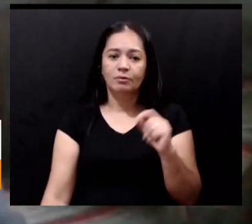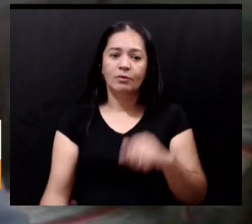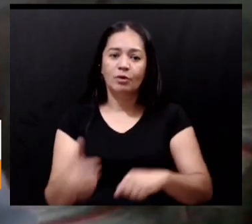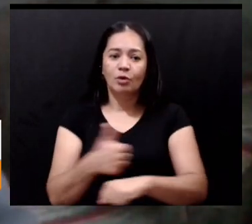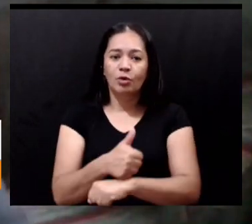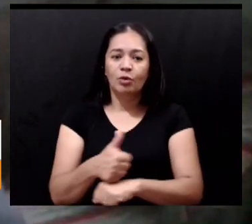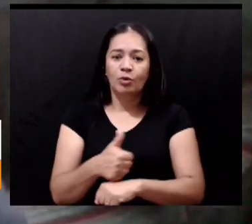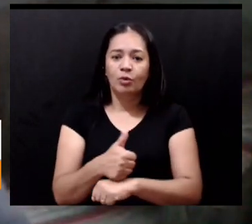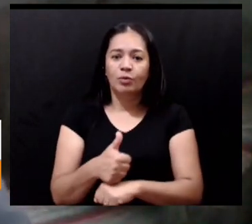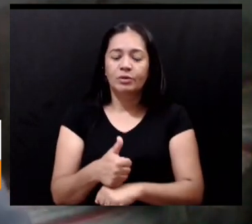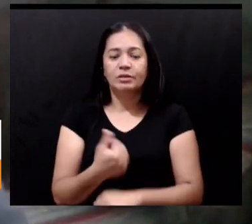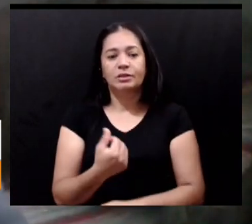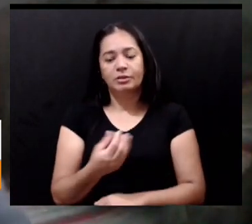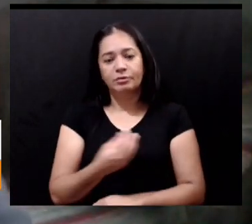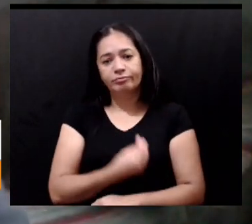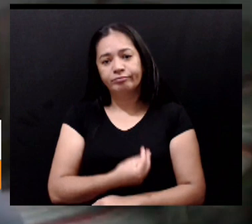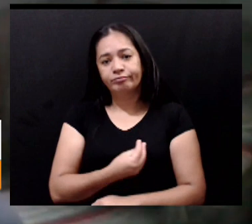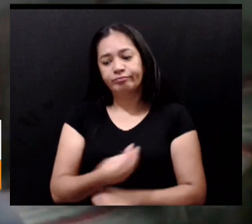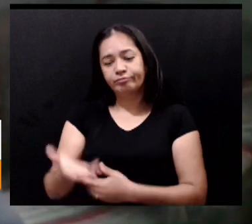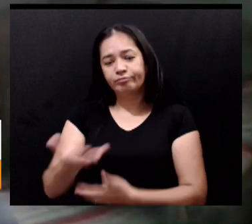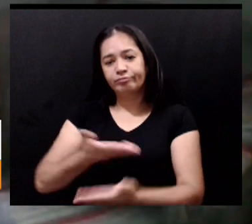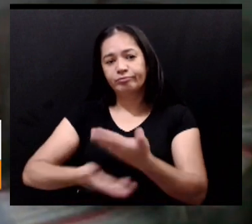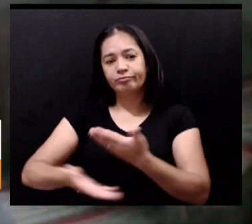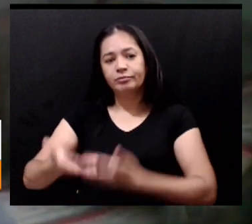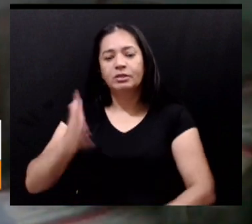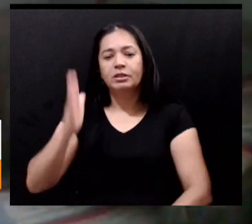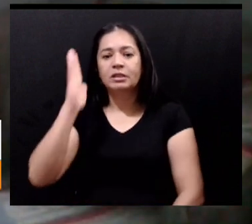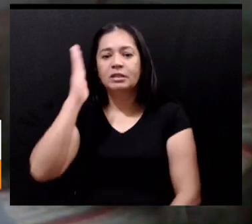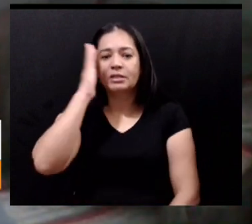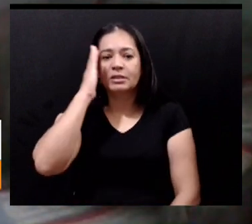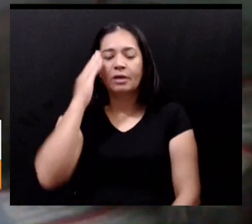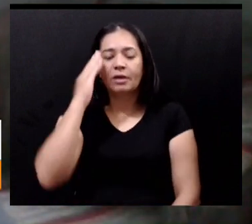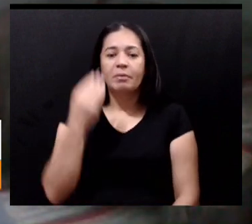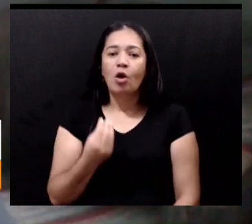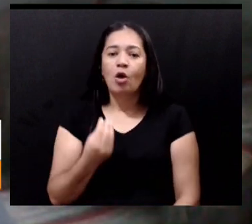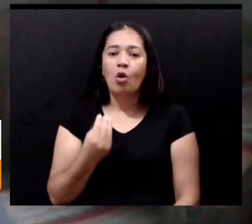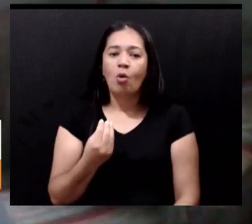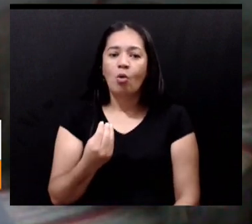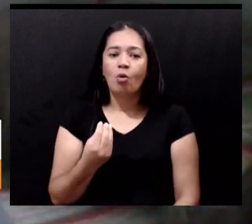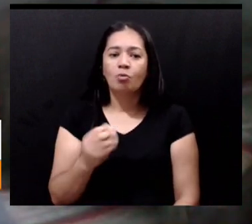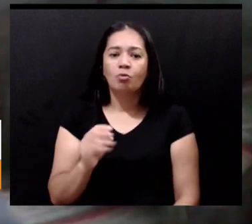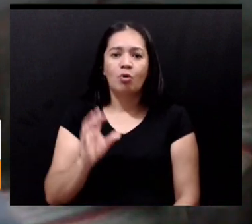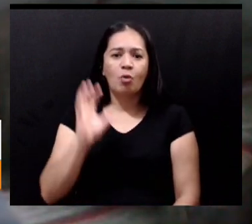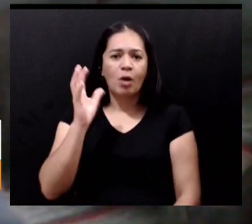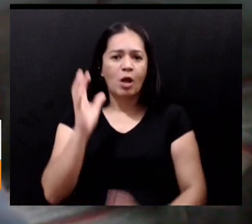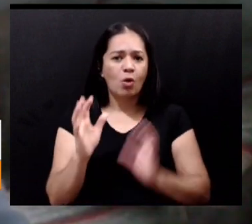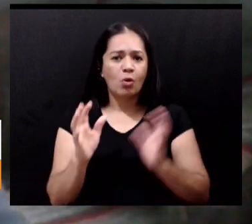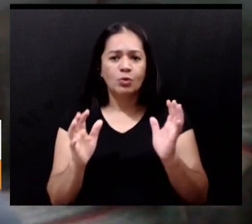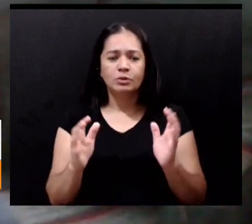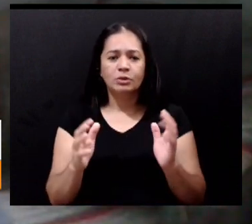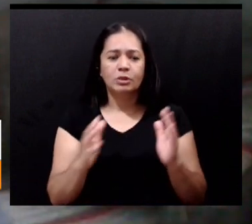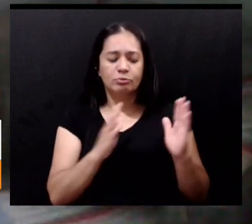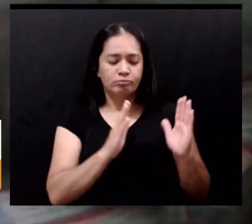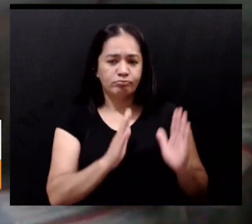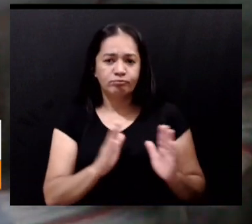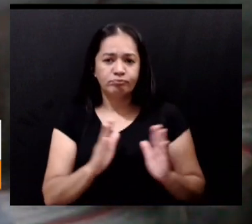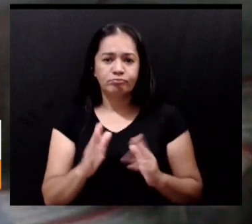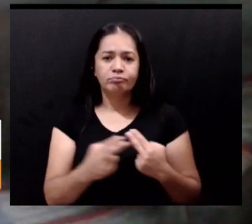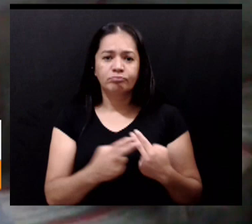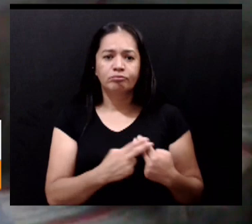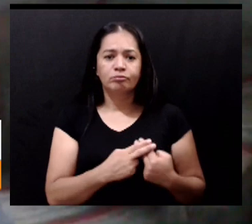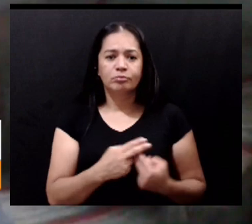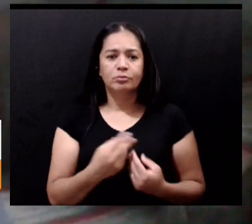pessoas compreendam como acontecem os processos, que deem acolhimento para